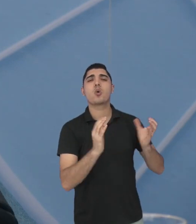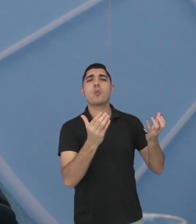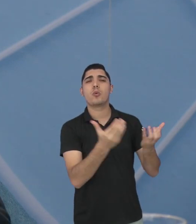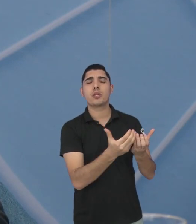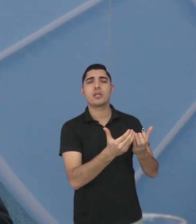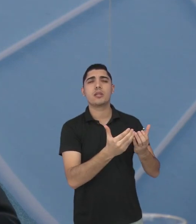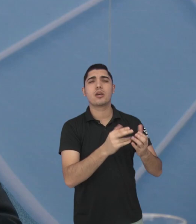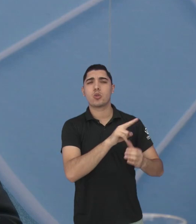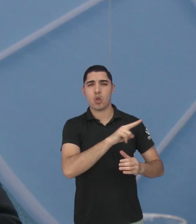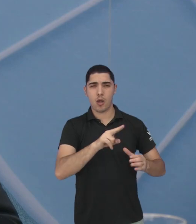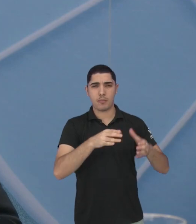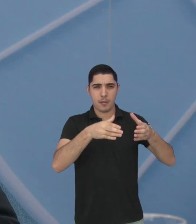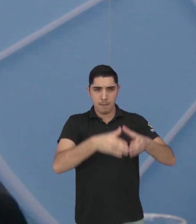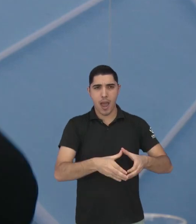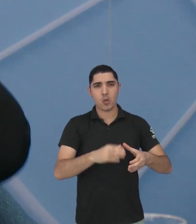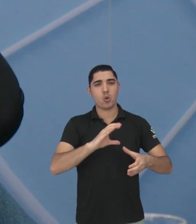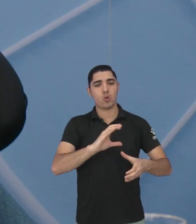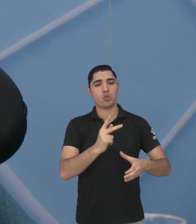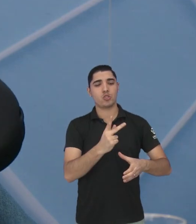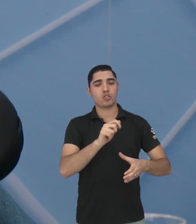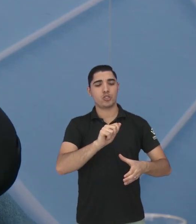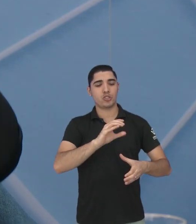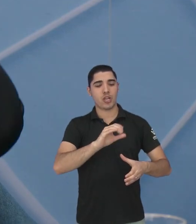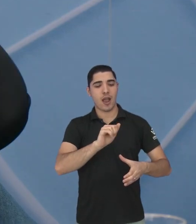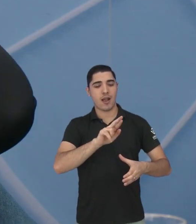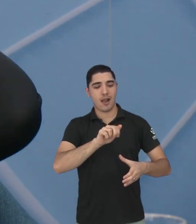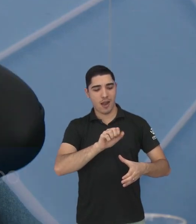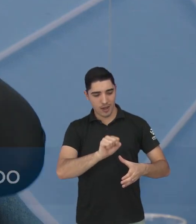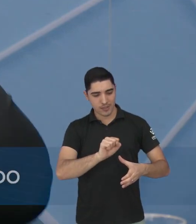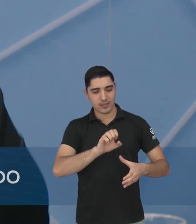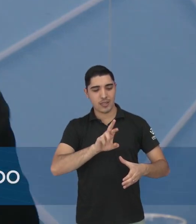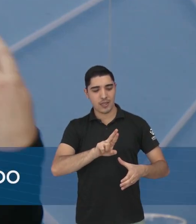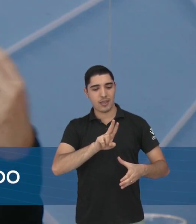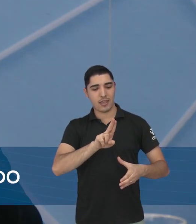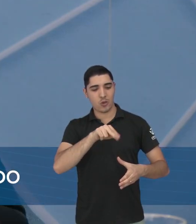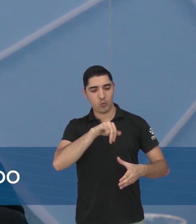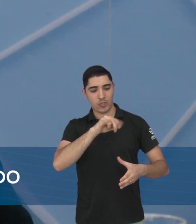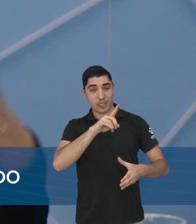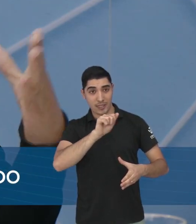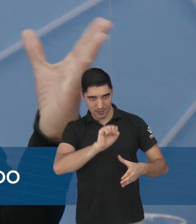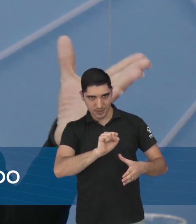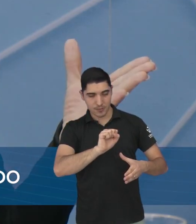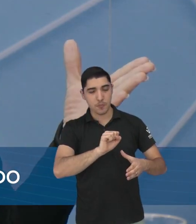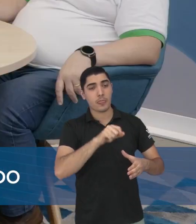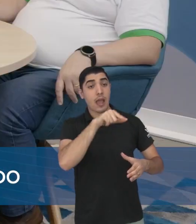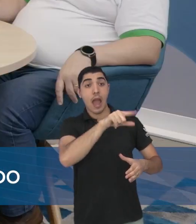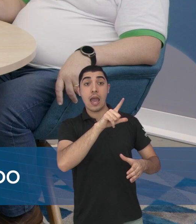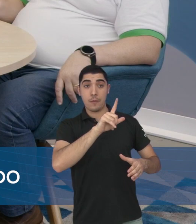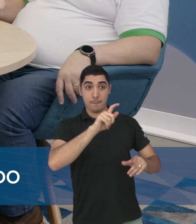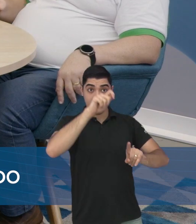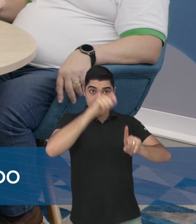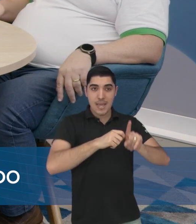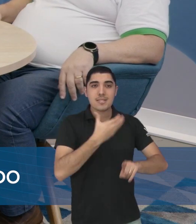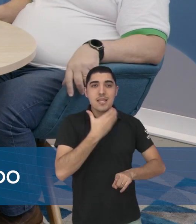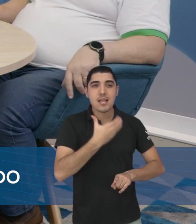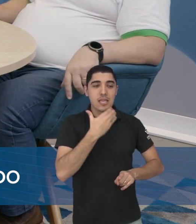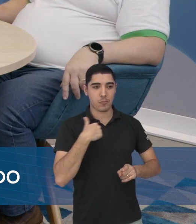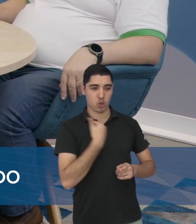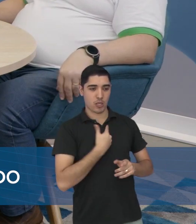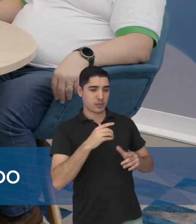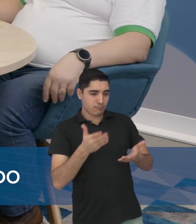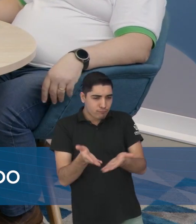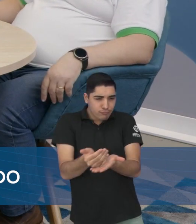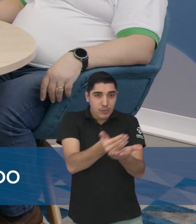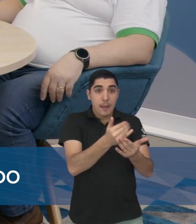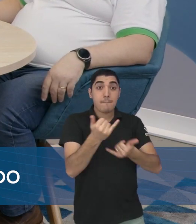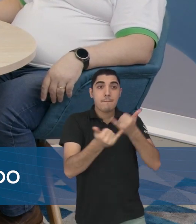tem na Chácara Reunida, né? Então, no Natal a gente faz uma lojinha, a gente recebe brinquedos usados e não são brinquedos iguais.